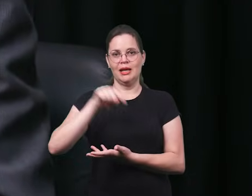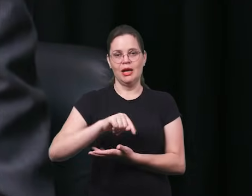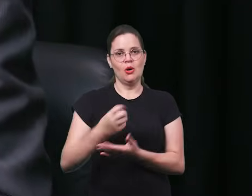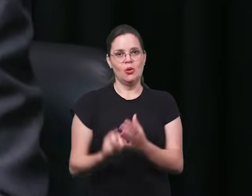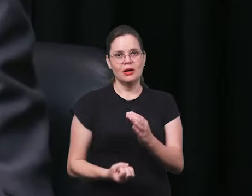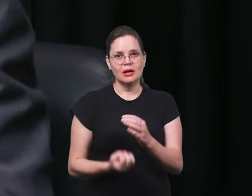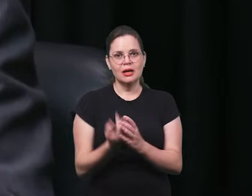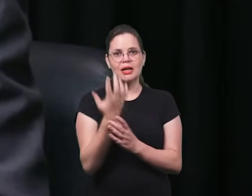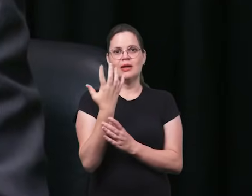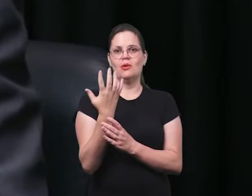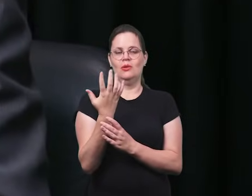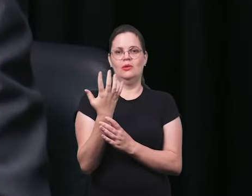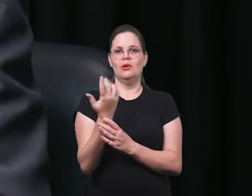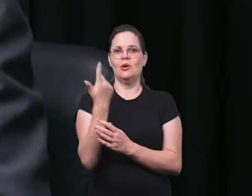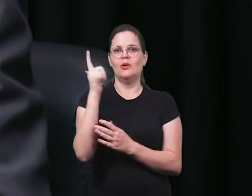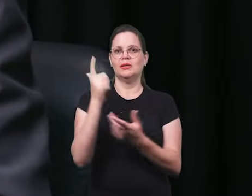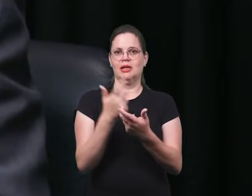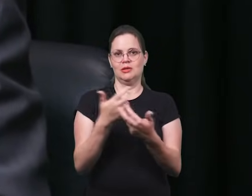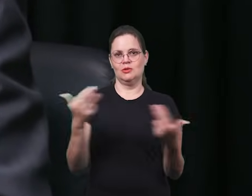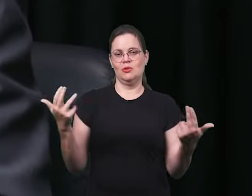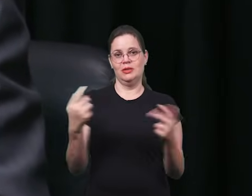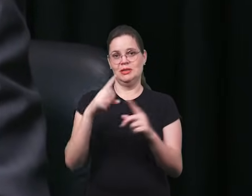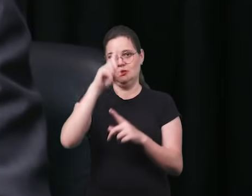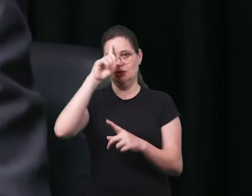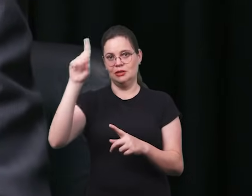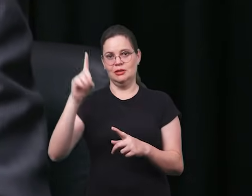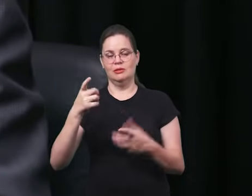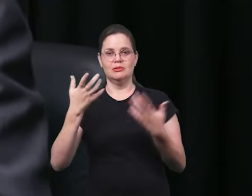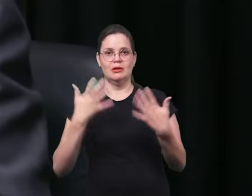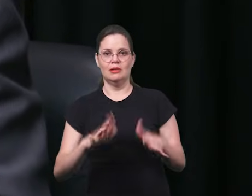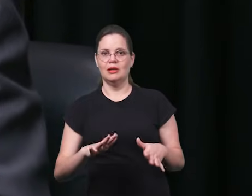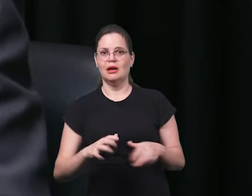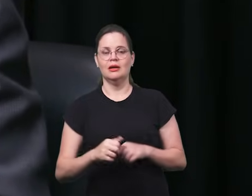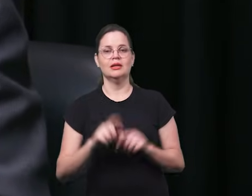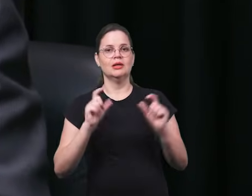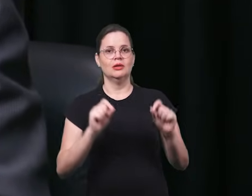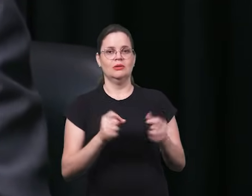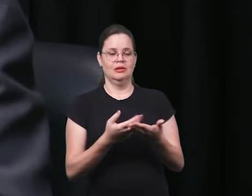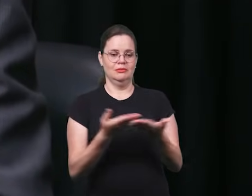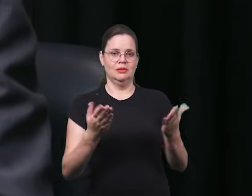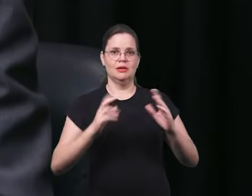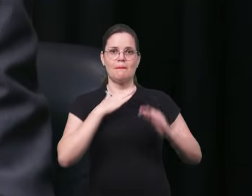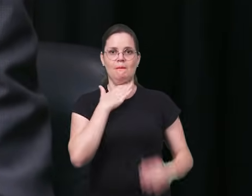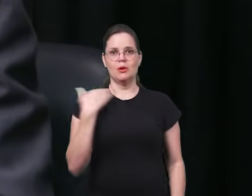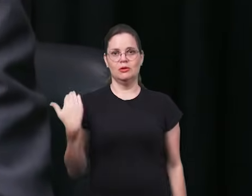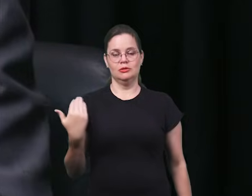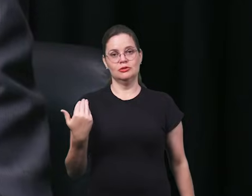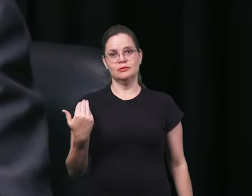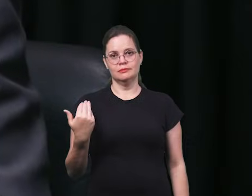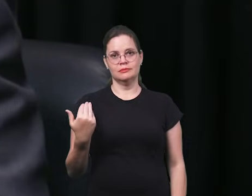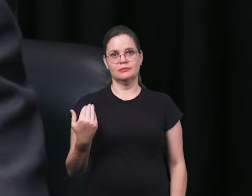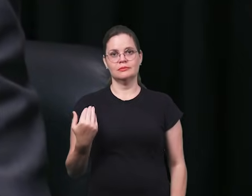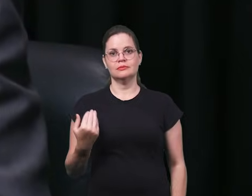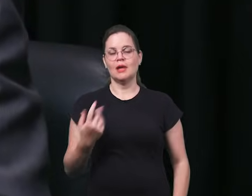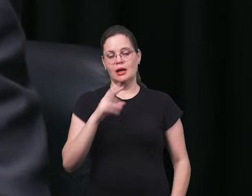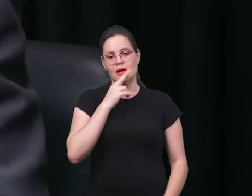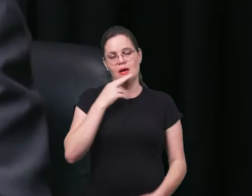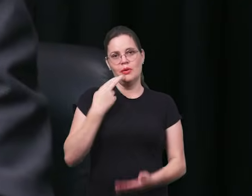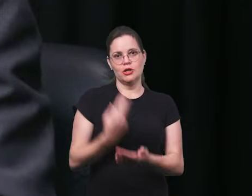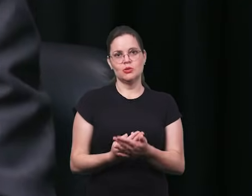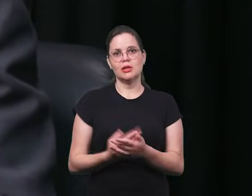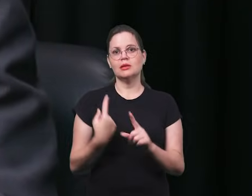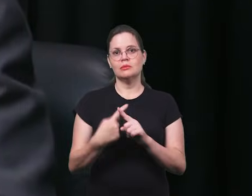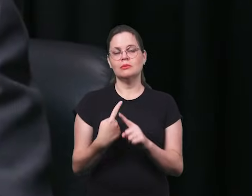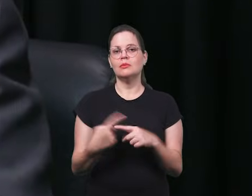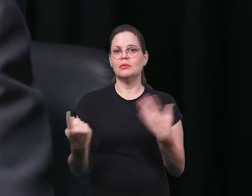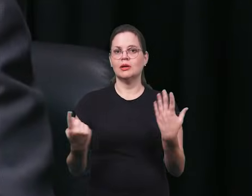havia desejado para o homem, que era a morte. Né? Então a morte ela veio como resultado